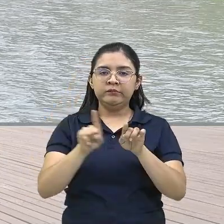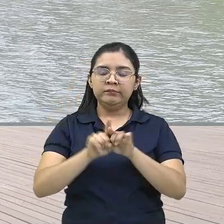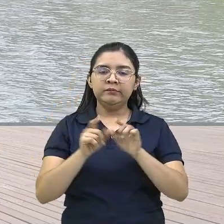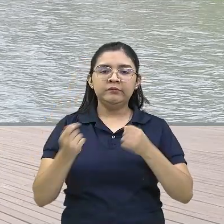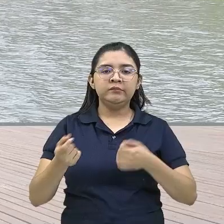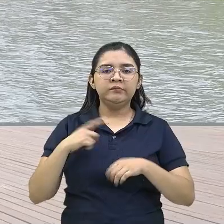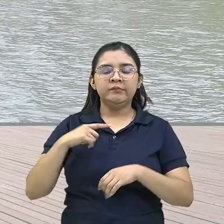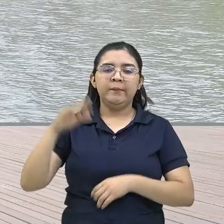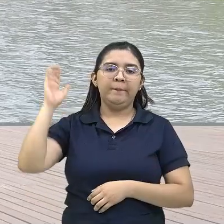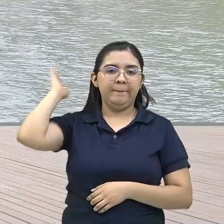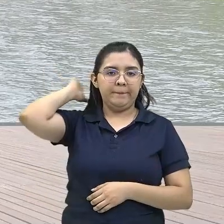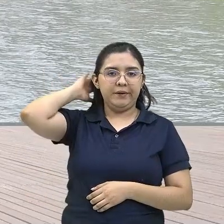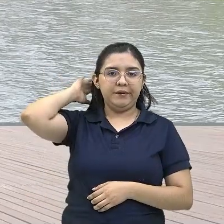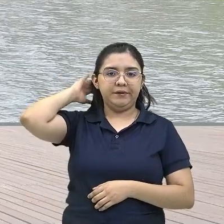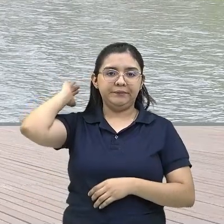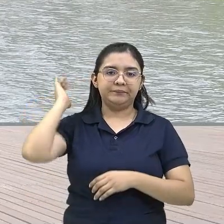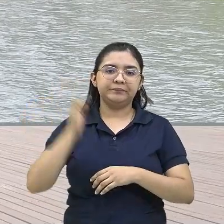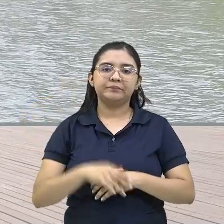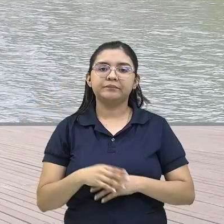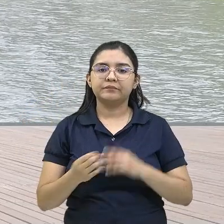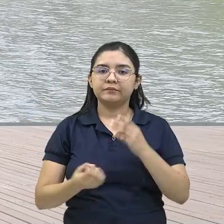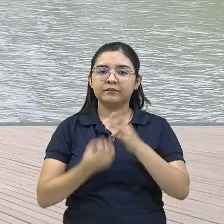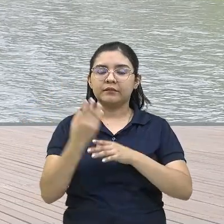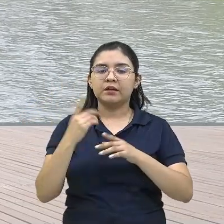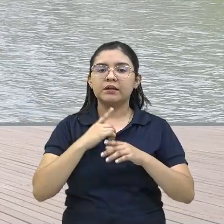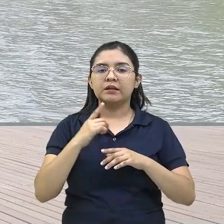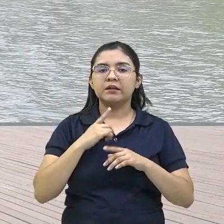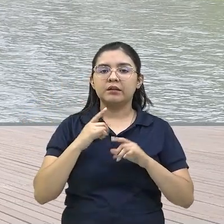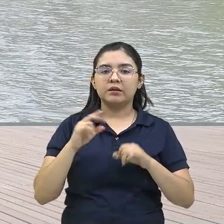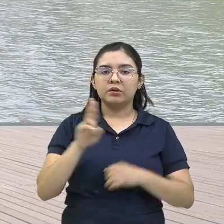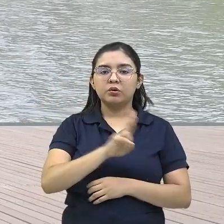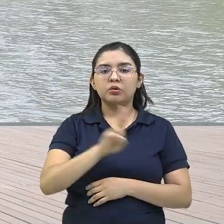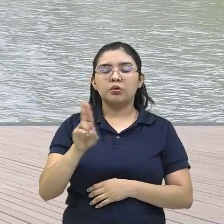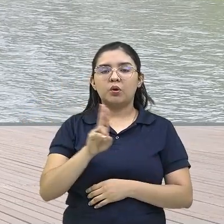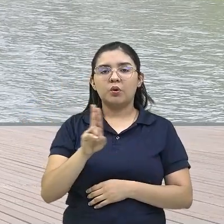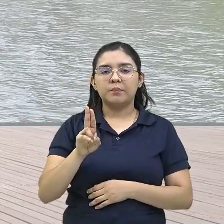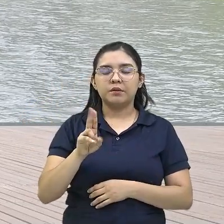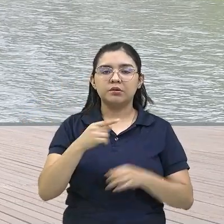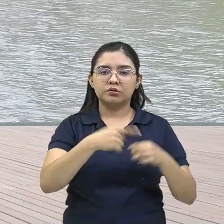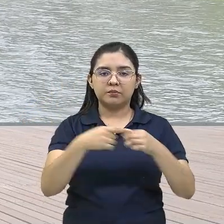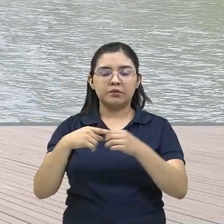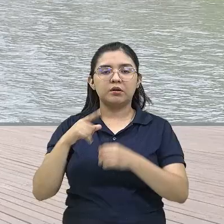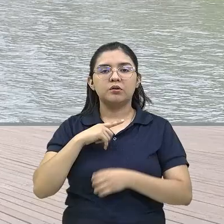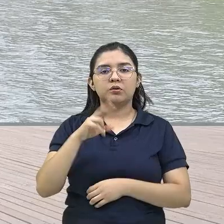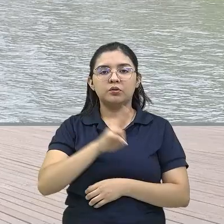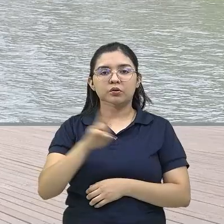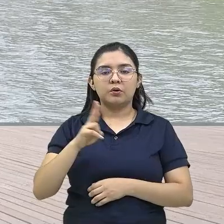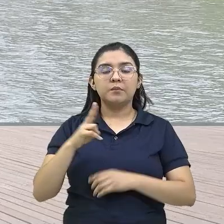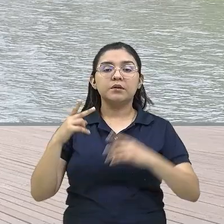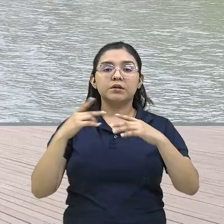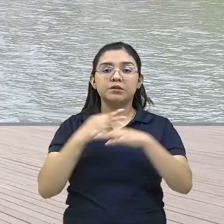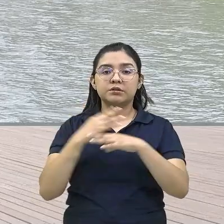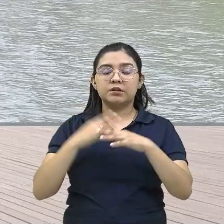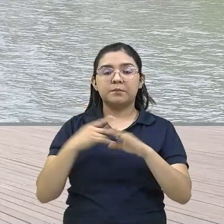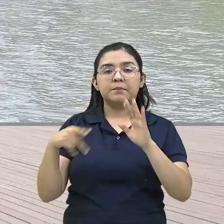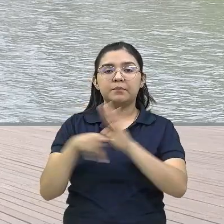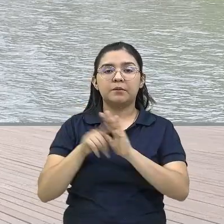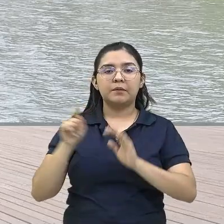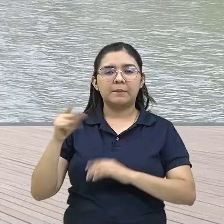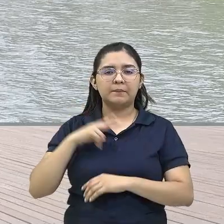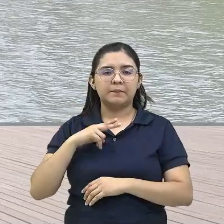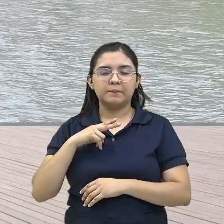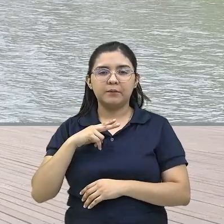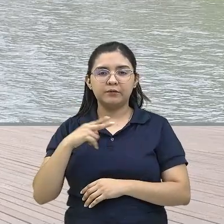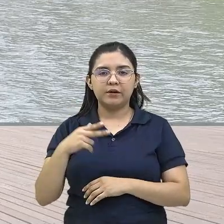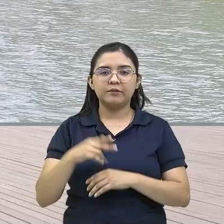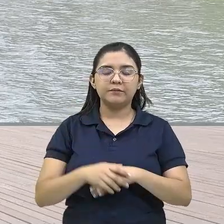Pará, quando são fundados, eles têm nomes de cidades portuguesas, tá bom? É um outro exemplo. Então, essas delimitações e